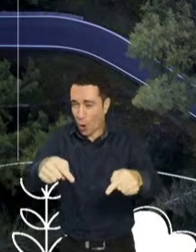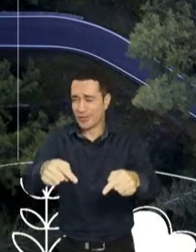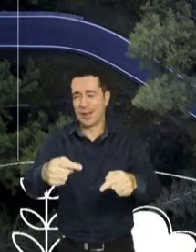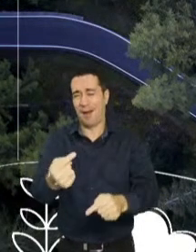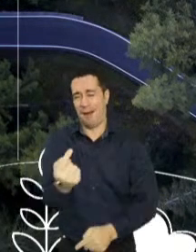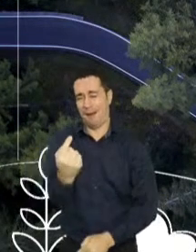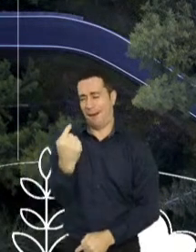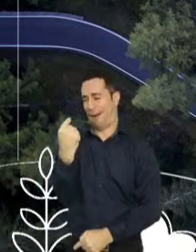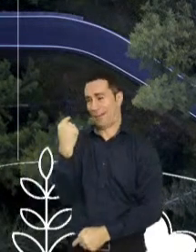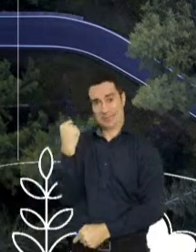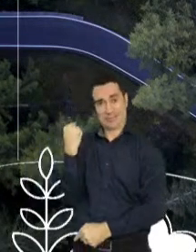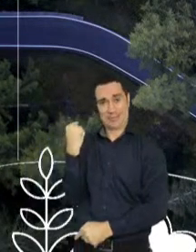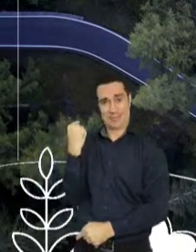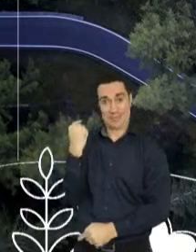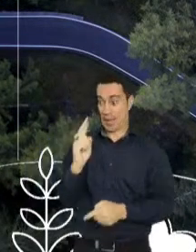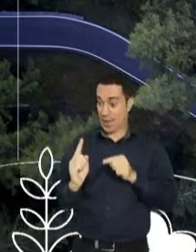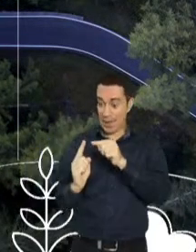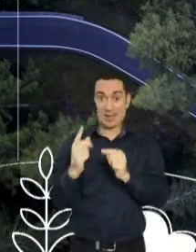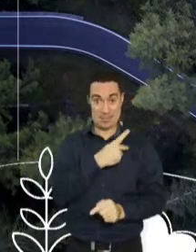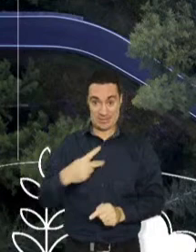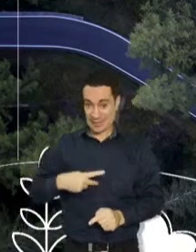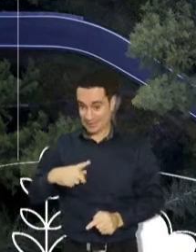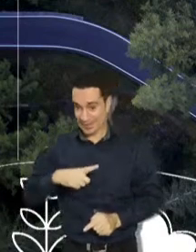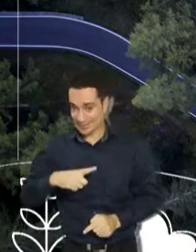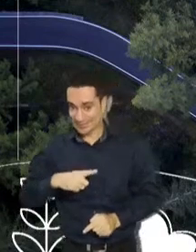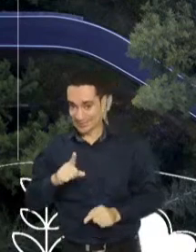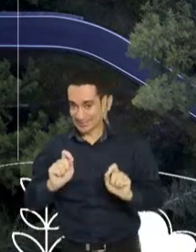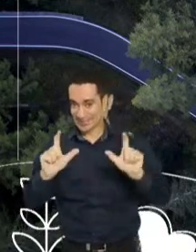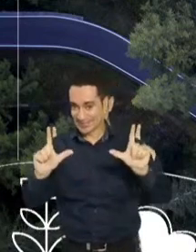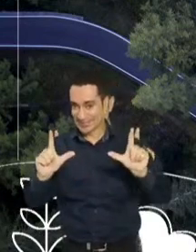pessoal. Christopher, você está conosco?